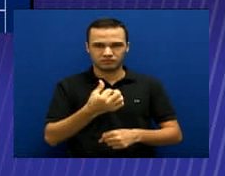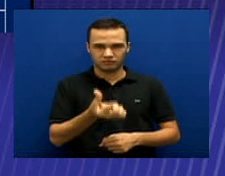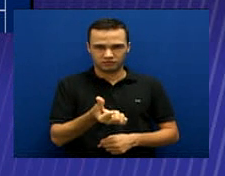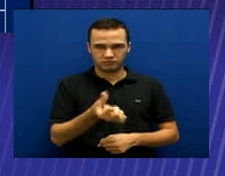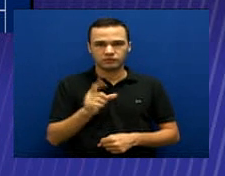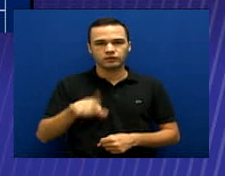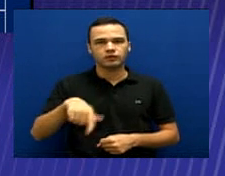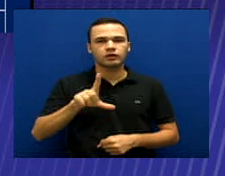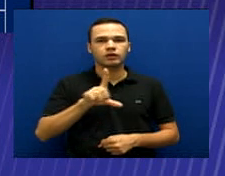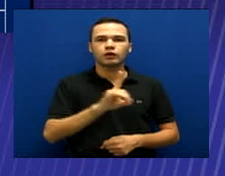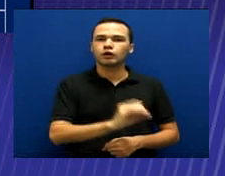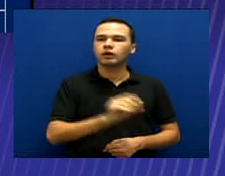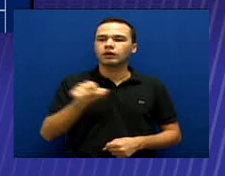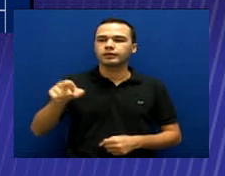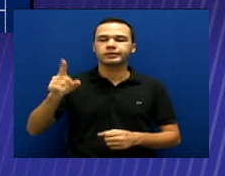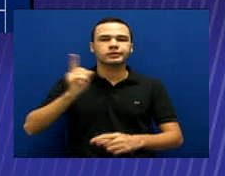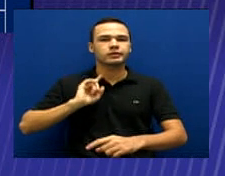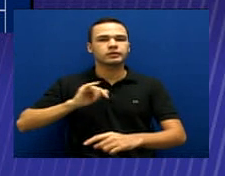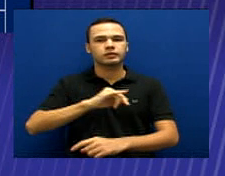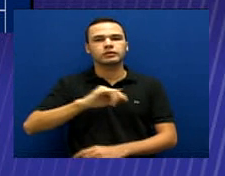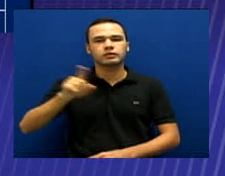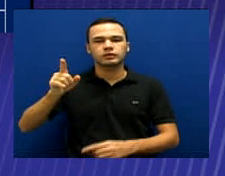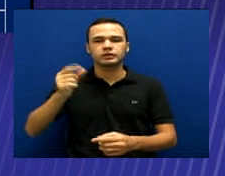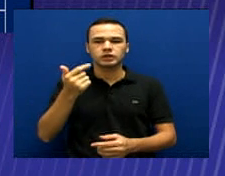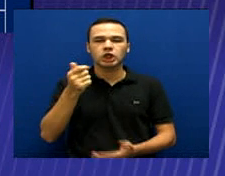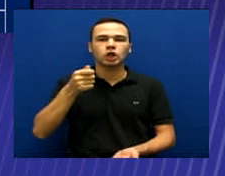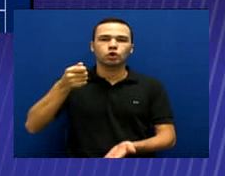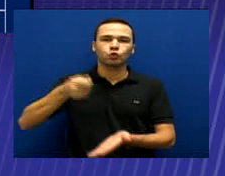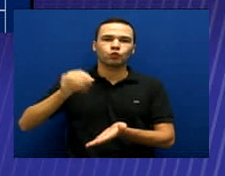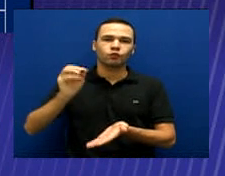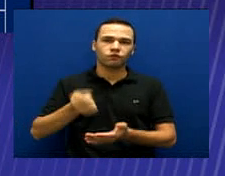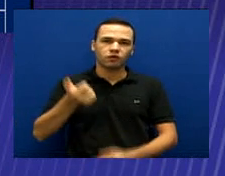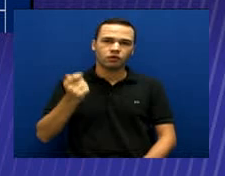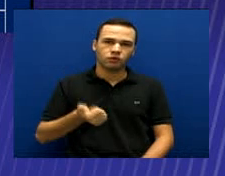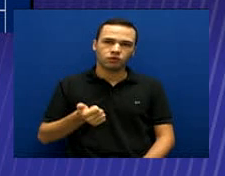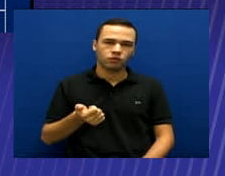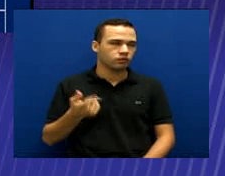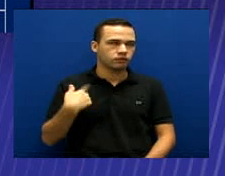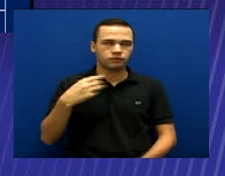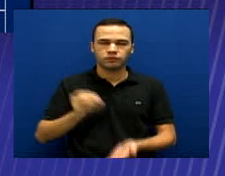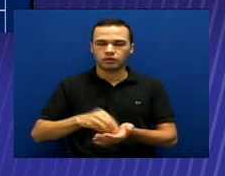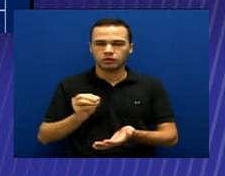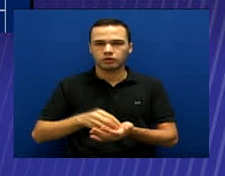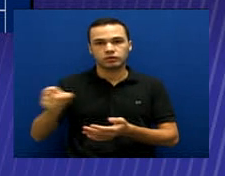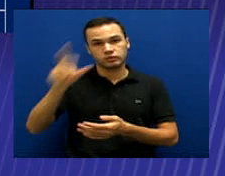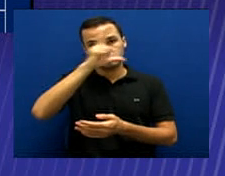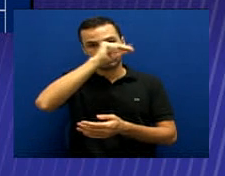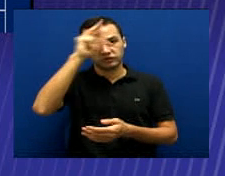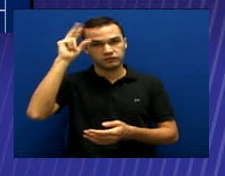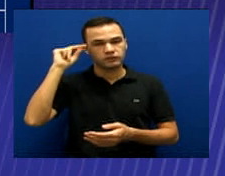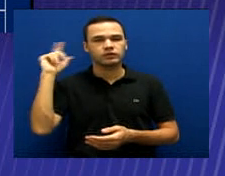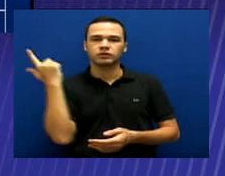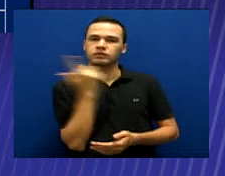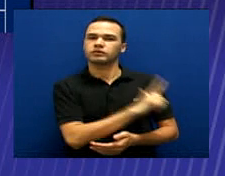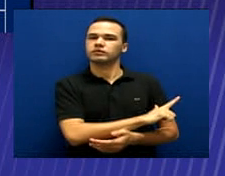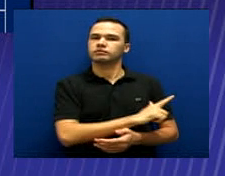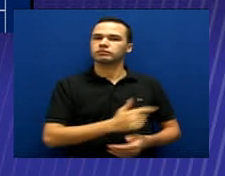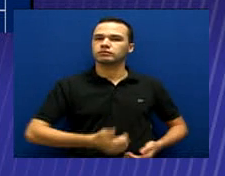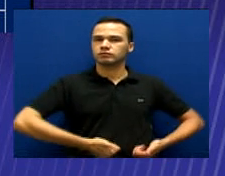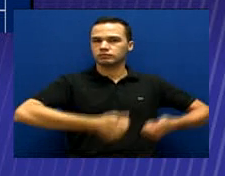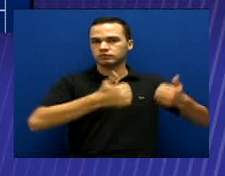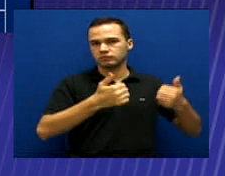anel de menos 243 mil 0 96 isso significa que a prefeitura atingiu aí